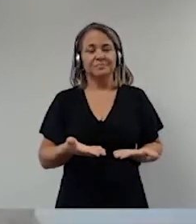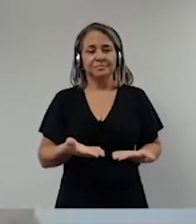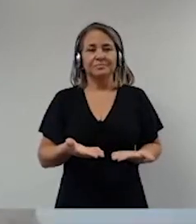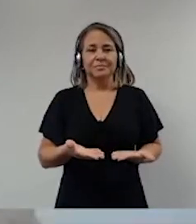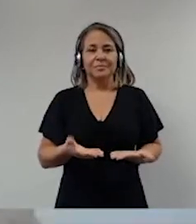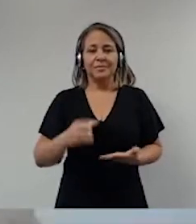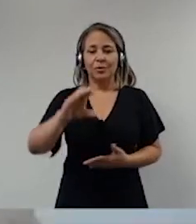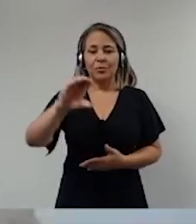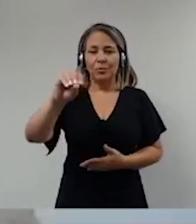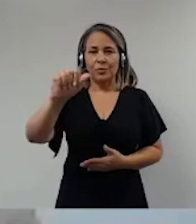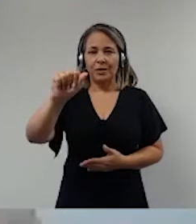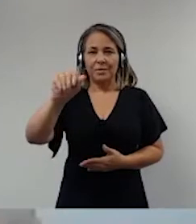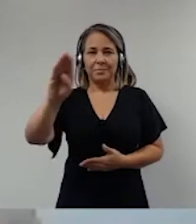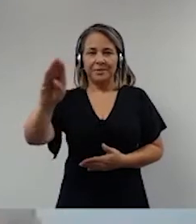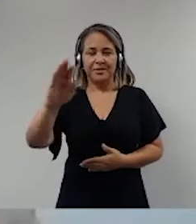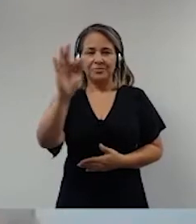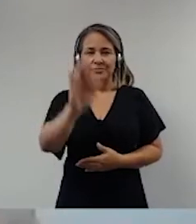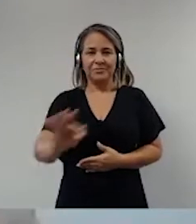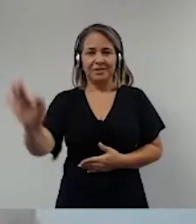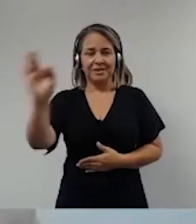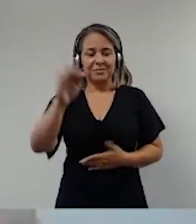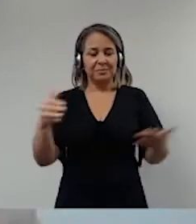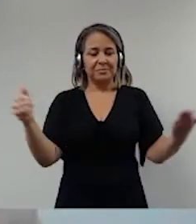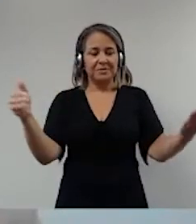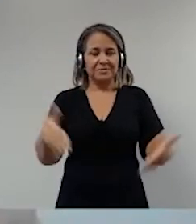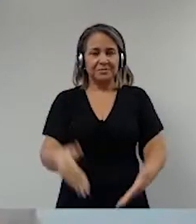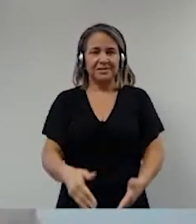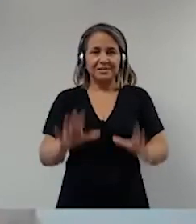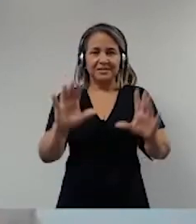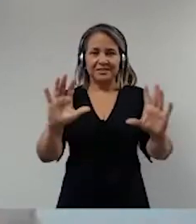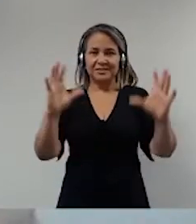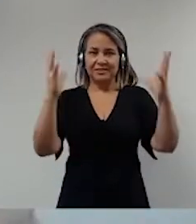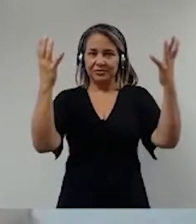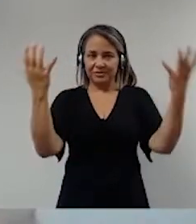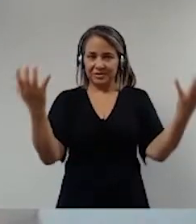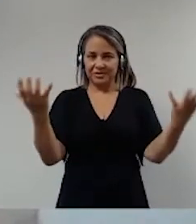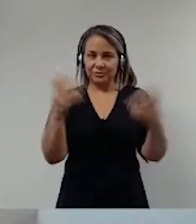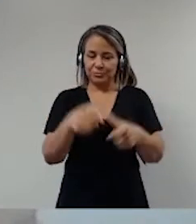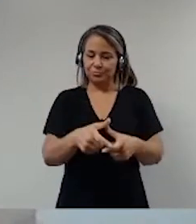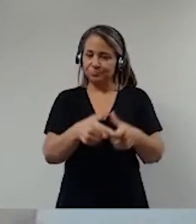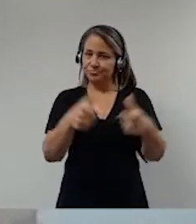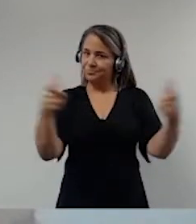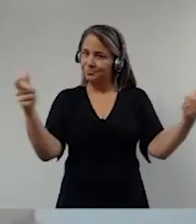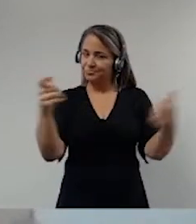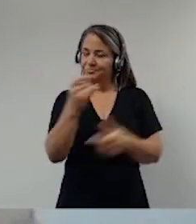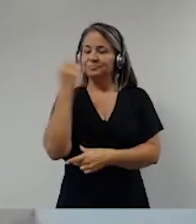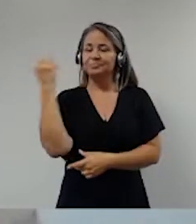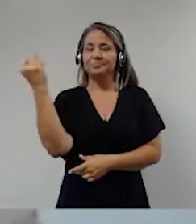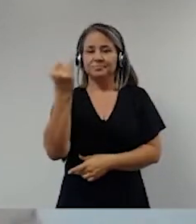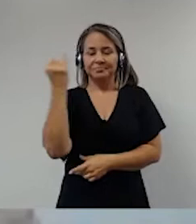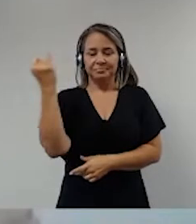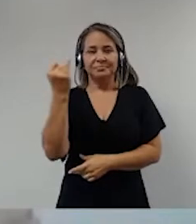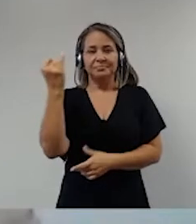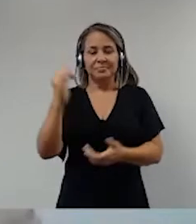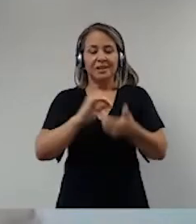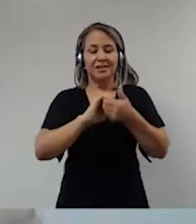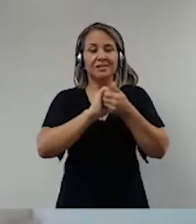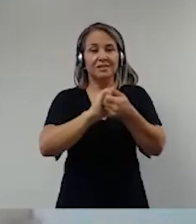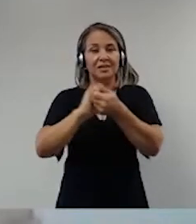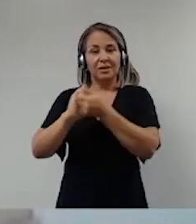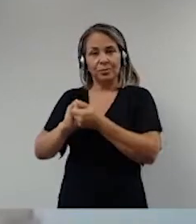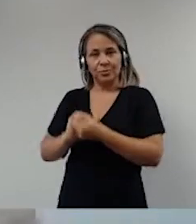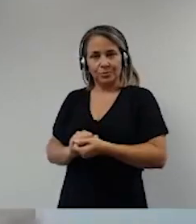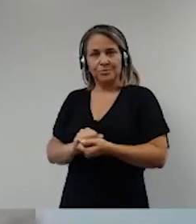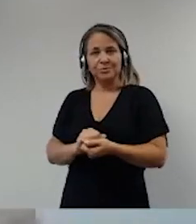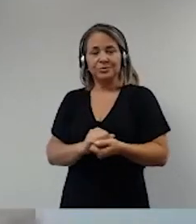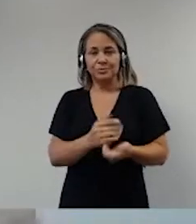da OAB Federal para participar deste evento de grande importância. Saúdo os